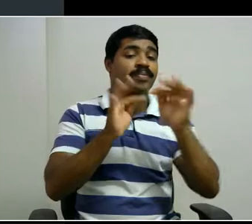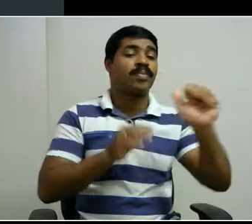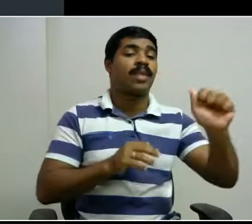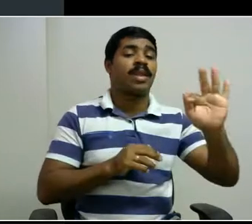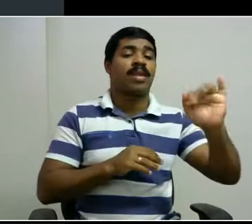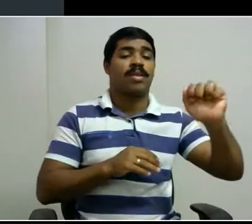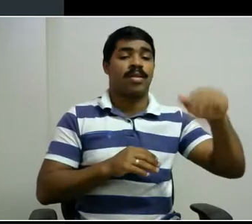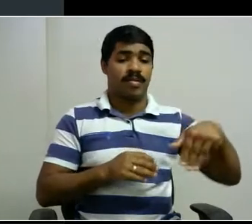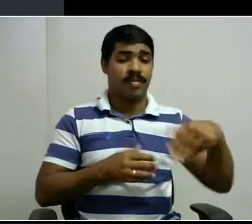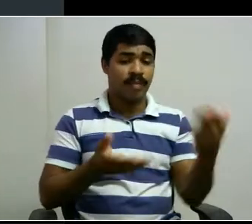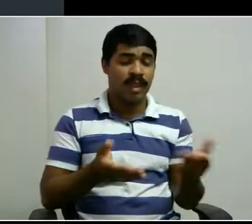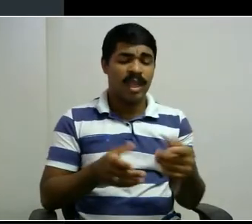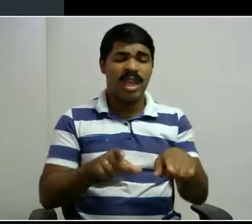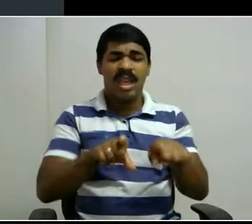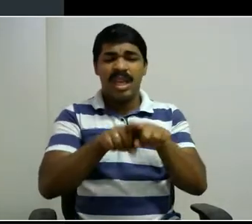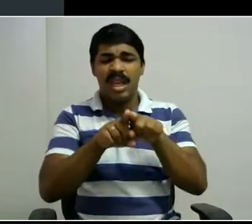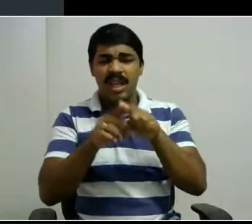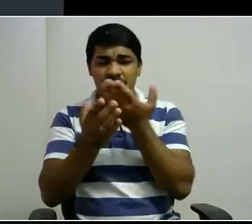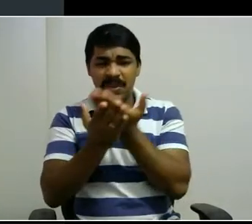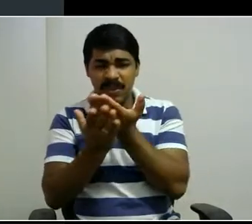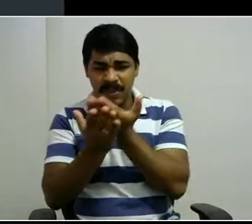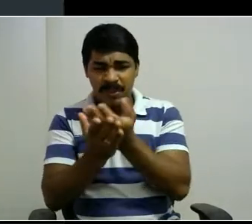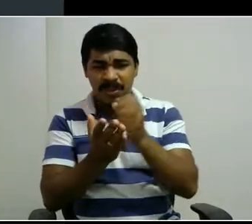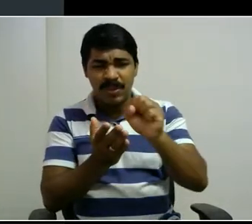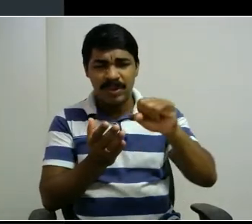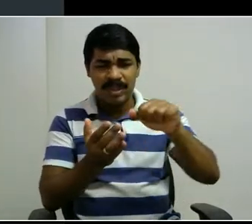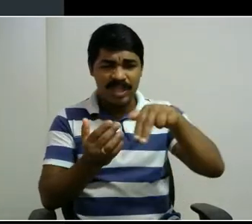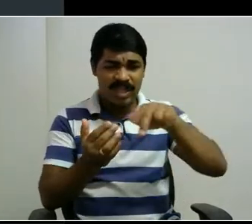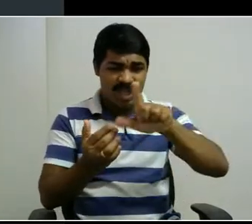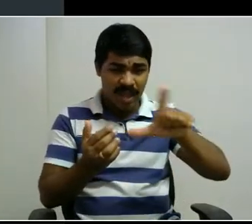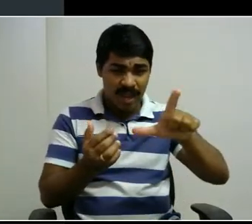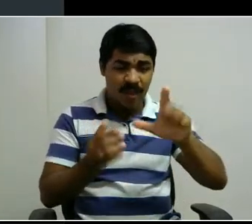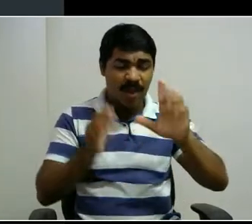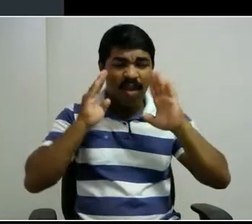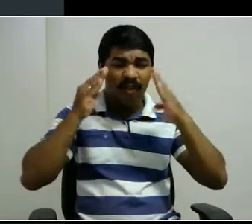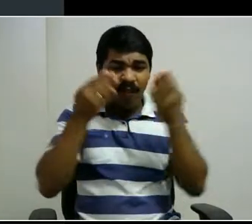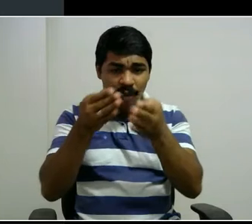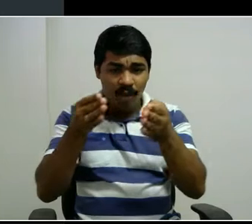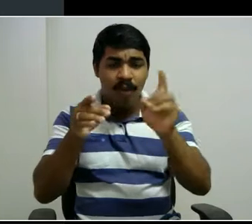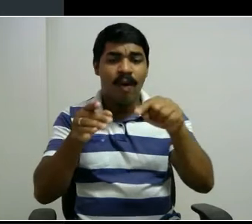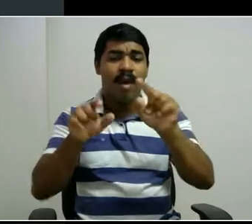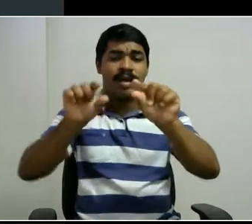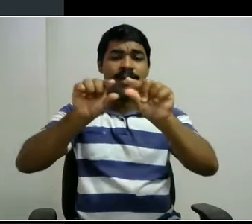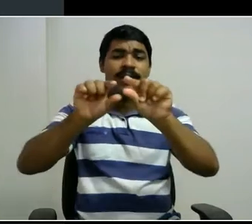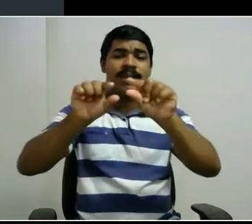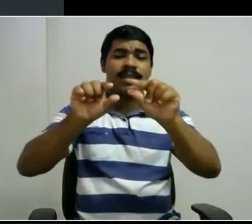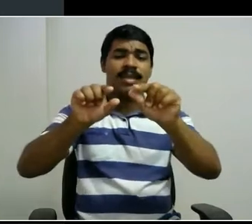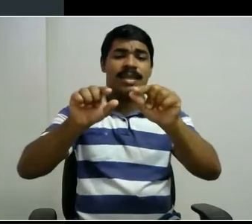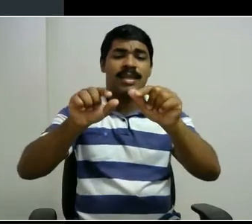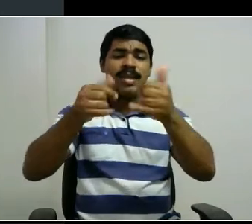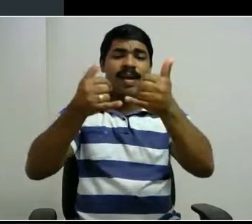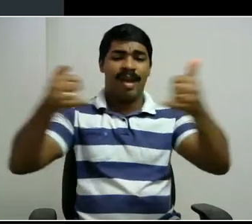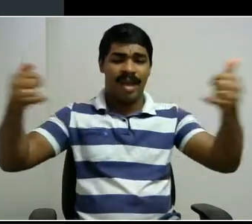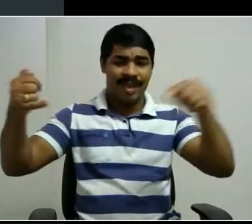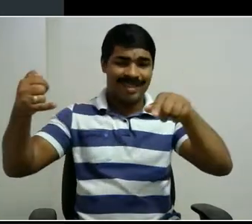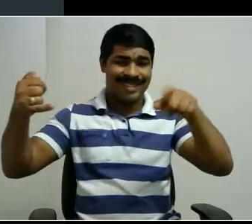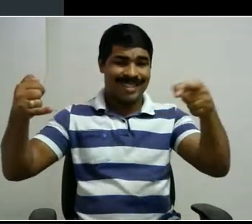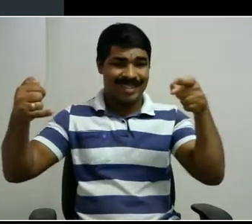fazer o estudo do sinal, nós iremos olhar somente para o eixo x, para o eixo que está na posição